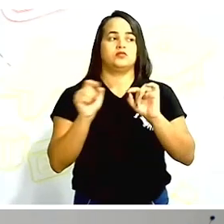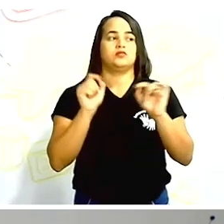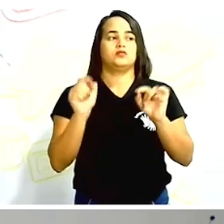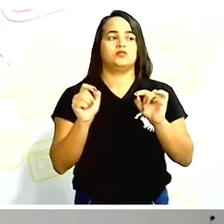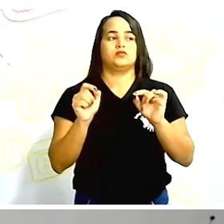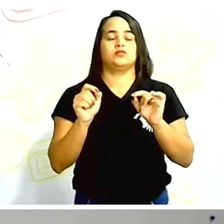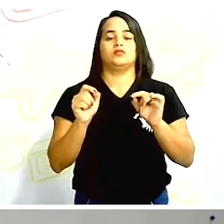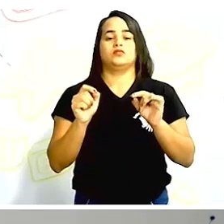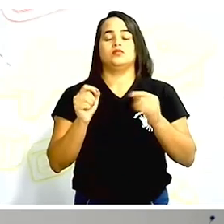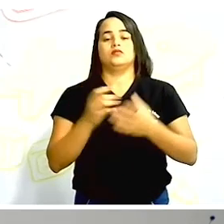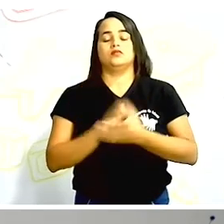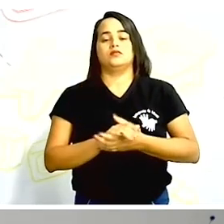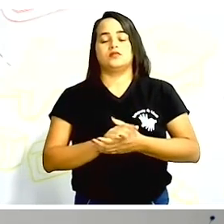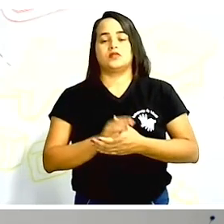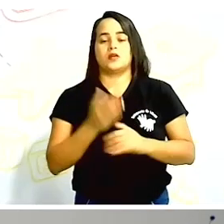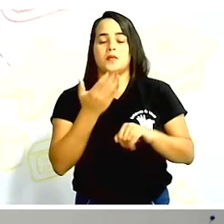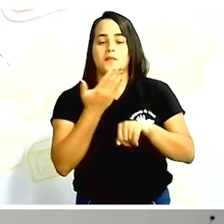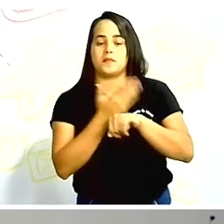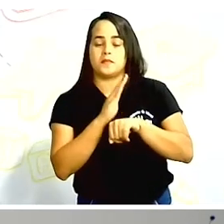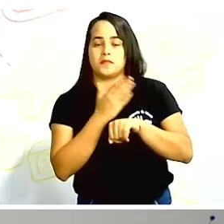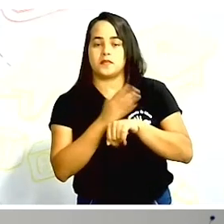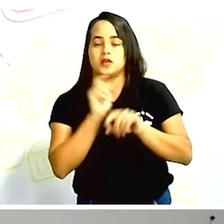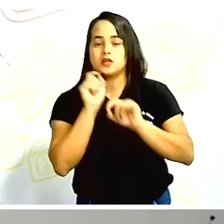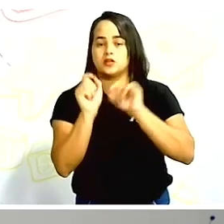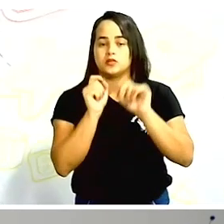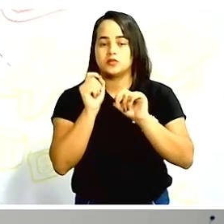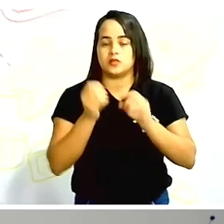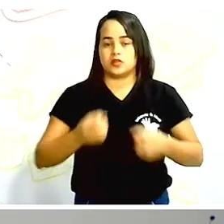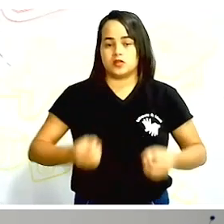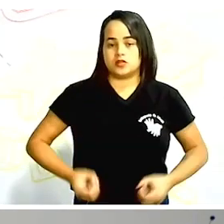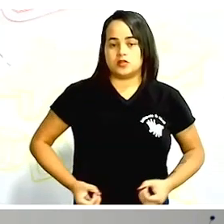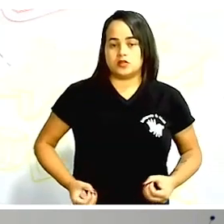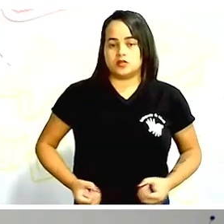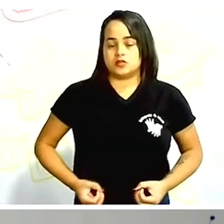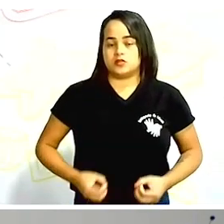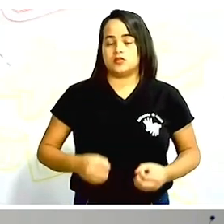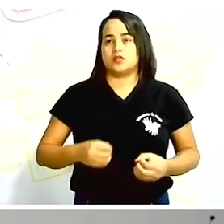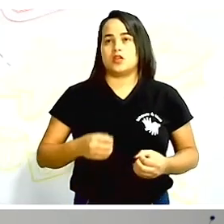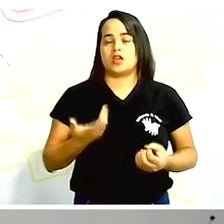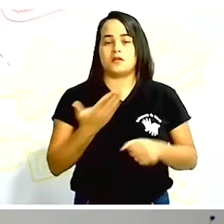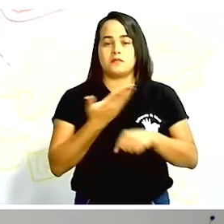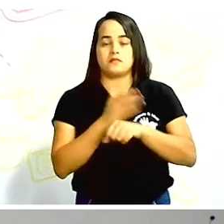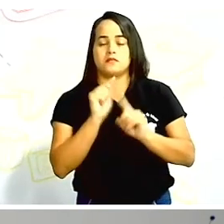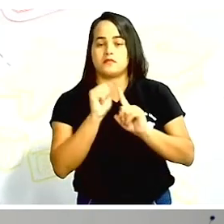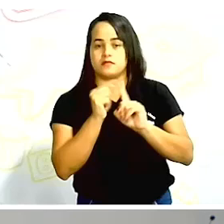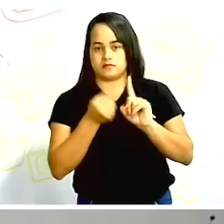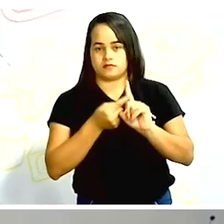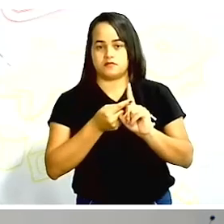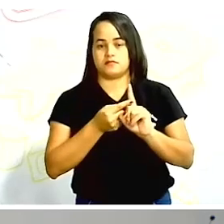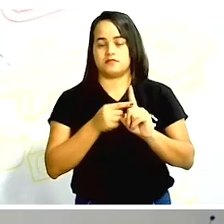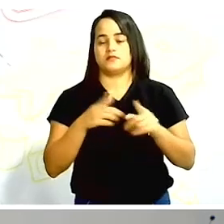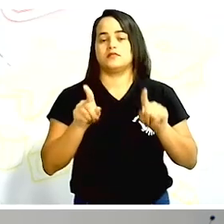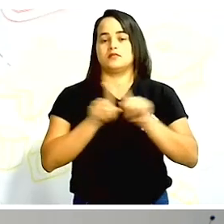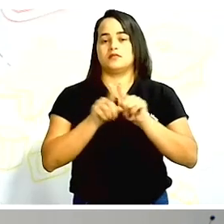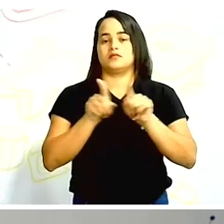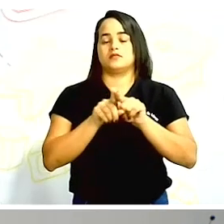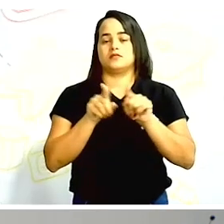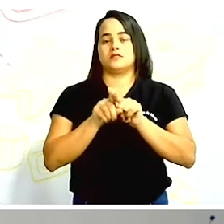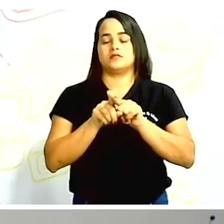do útero, preparando para a fertilização. Vai regular também a distribuição de gordura no corpo